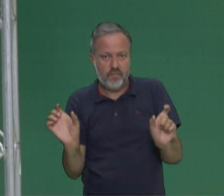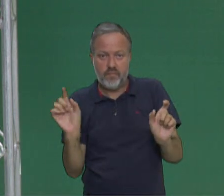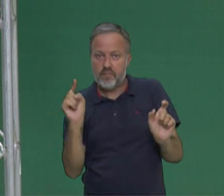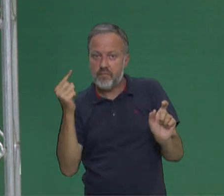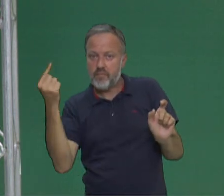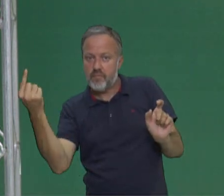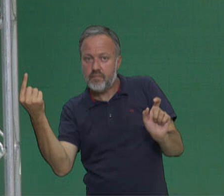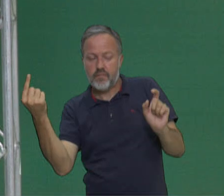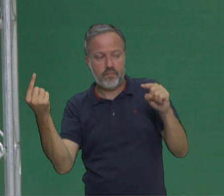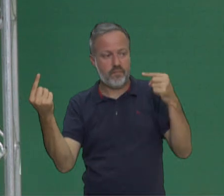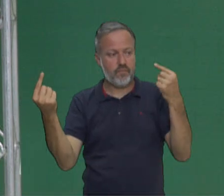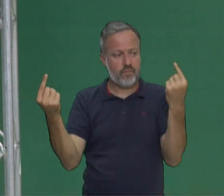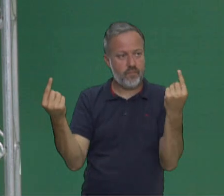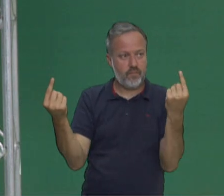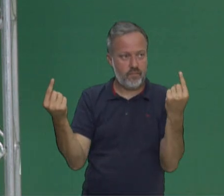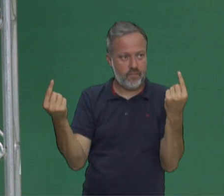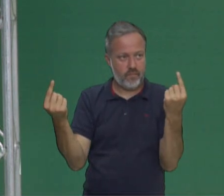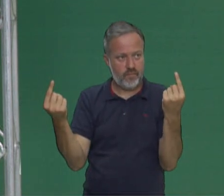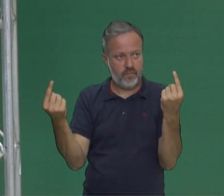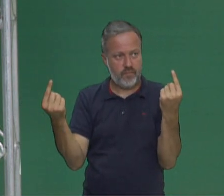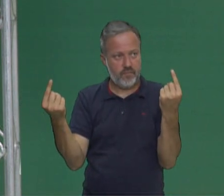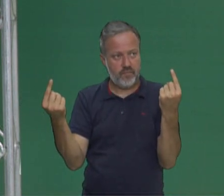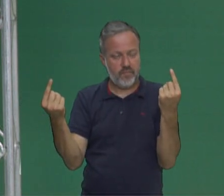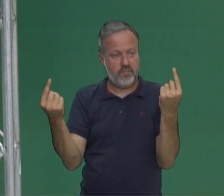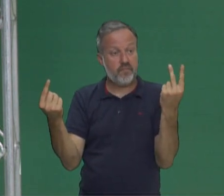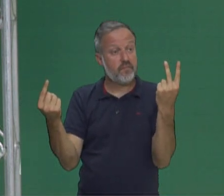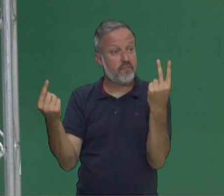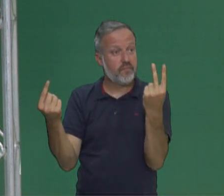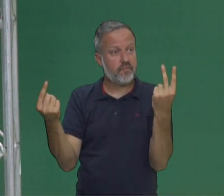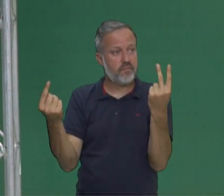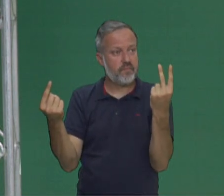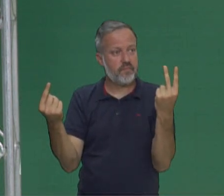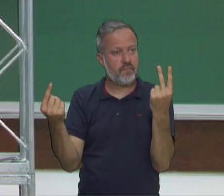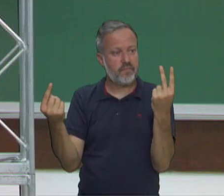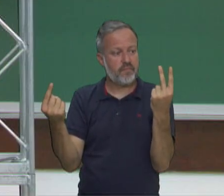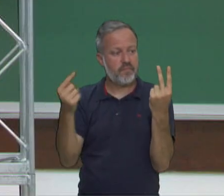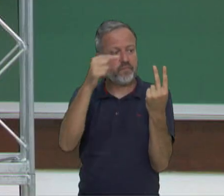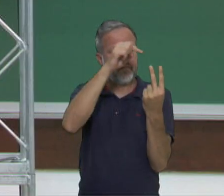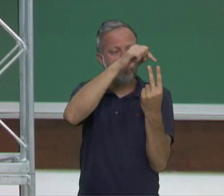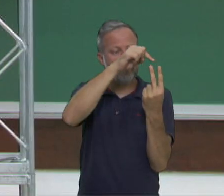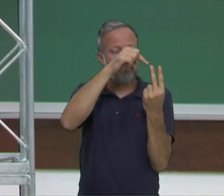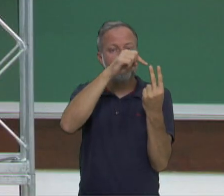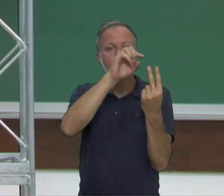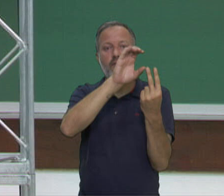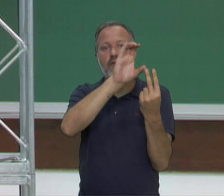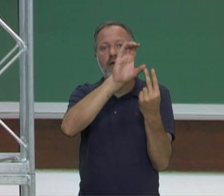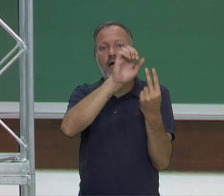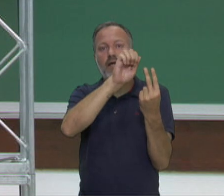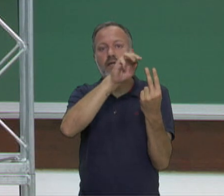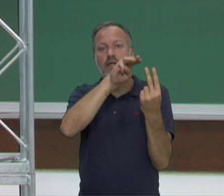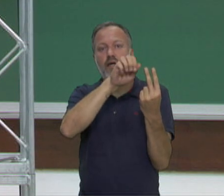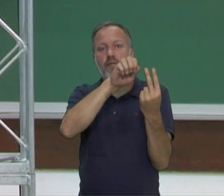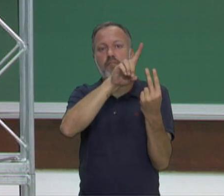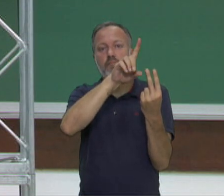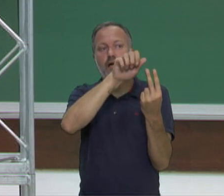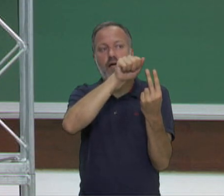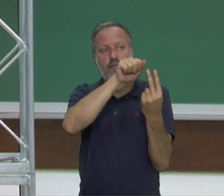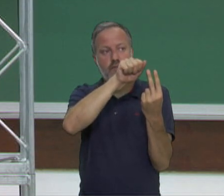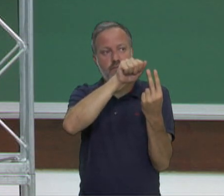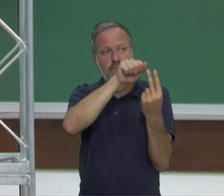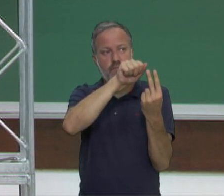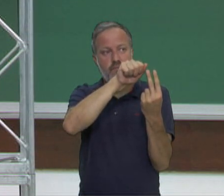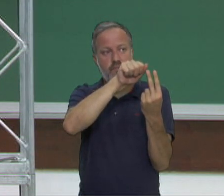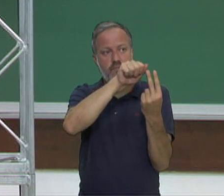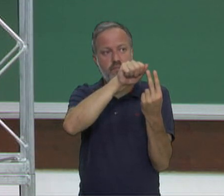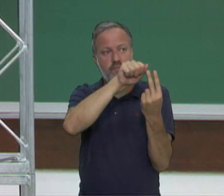Segunda linha, elementos que têm a primeira e a segunda camada. Quem tem 1 elétron na segunda camada, quem